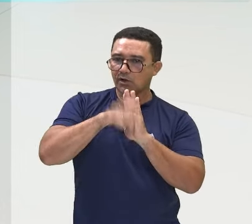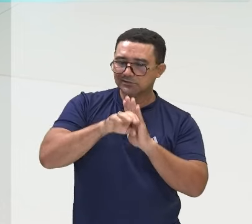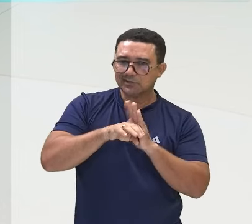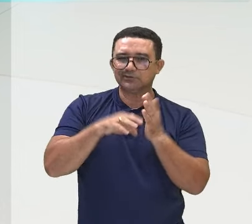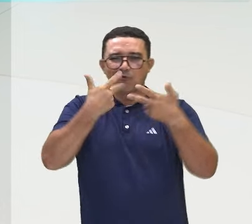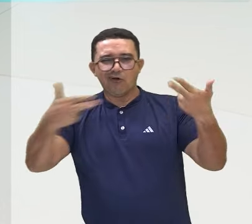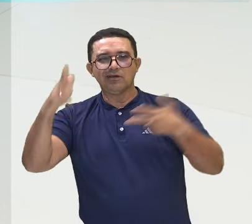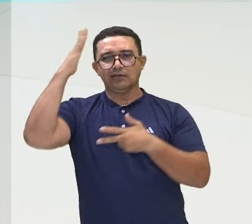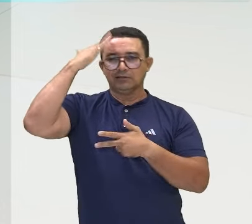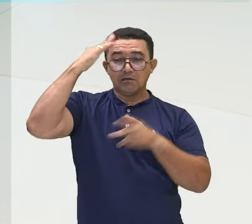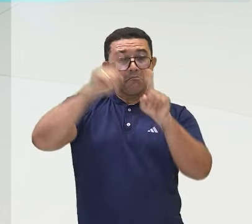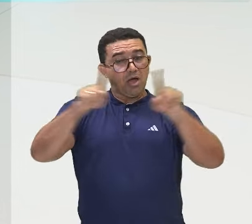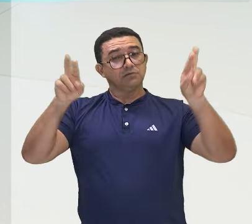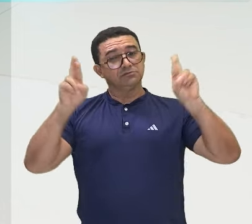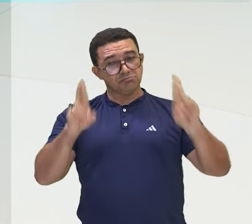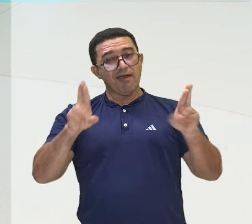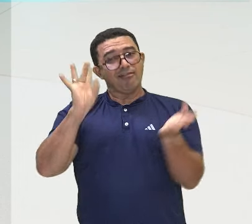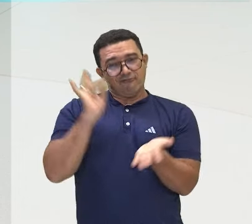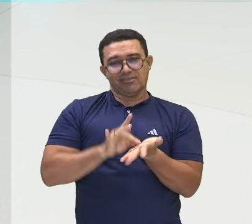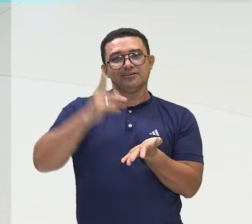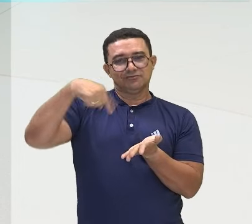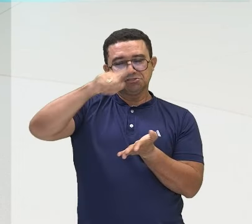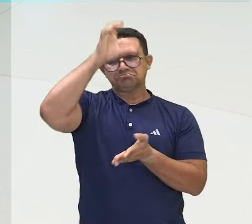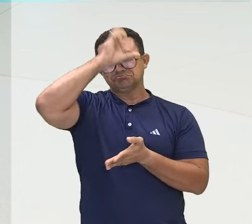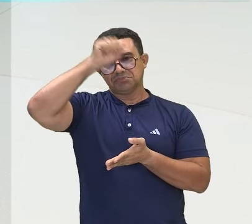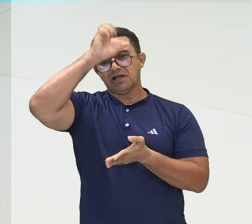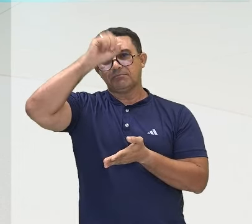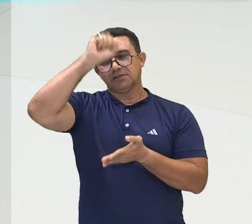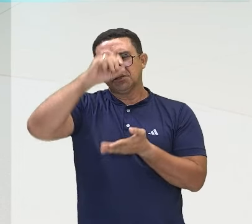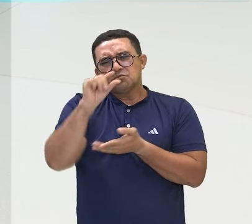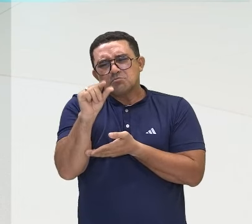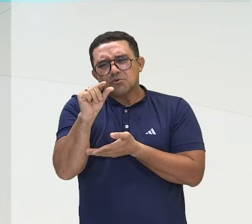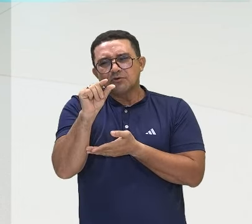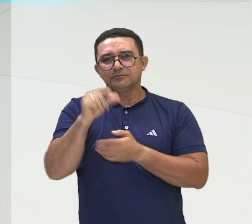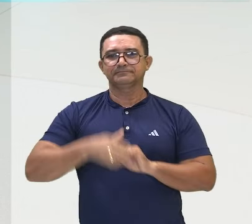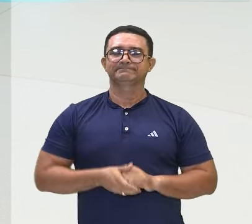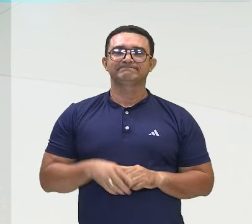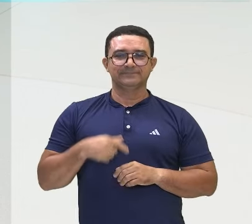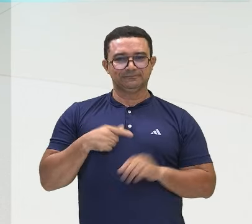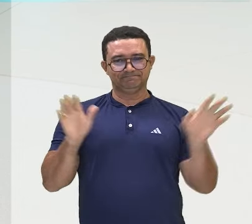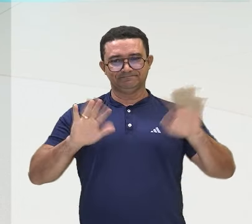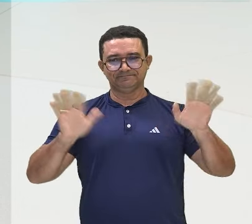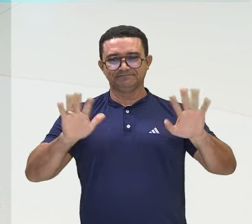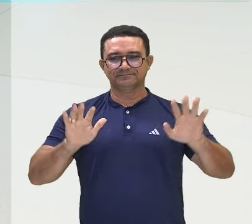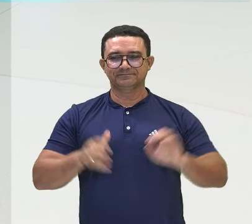entender, mas eu realmente espero que você tenha entendido e aprendido, nem que seja um pouquinho. E eu fico por aqui.